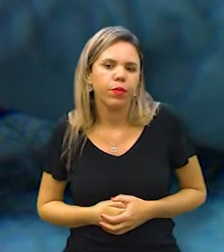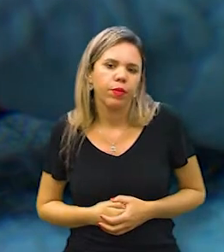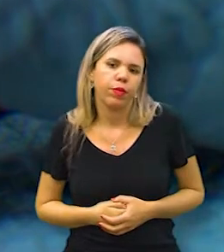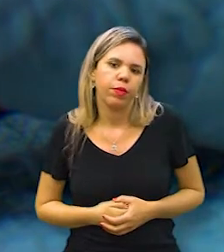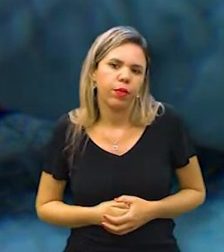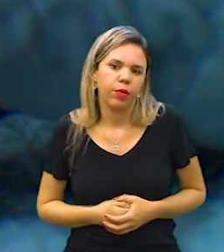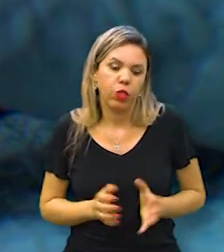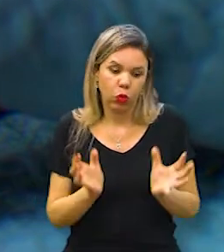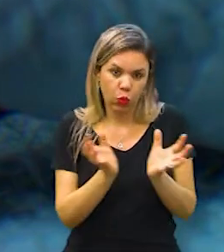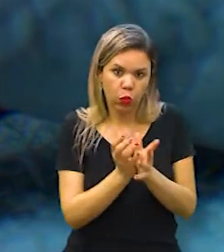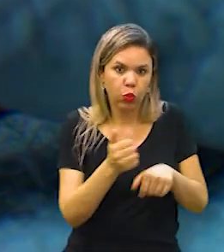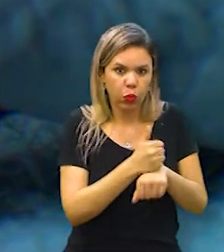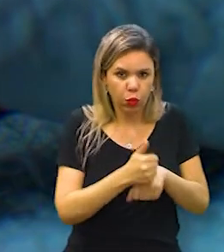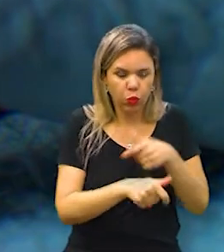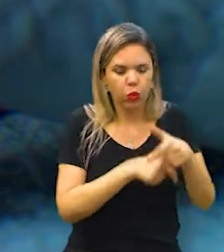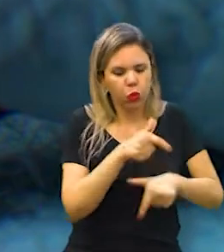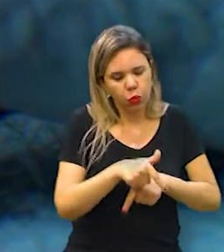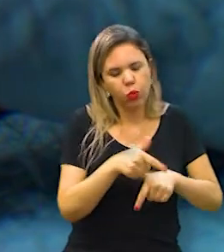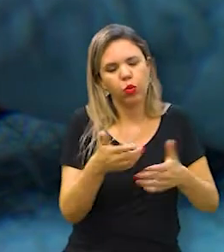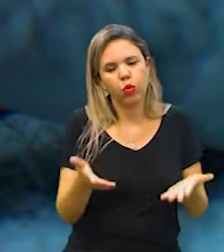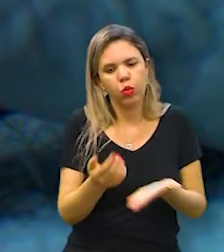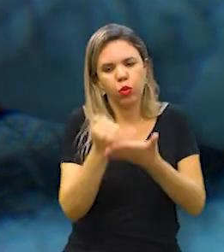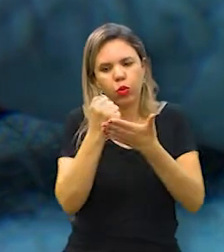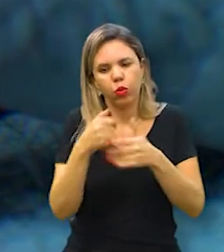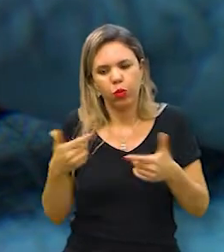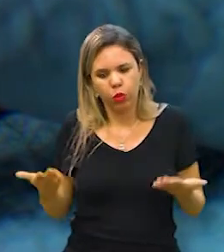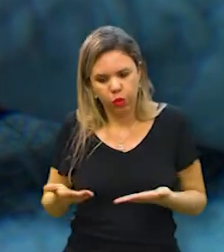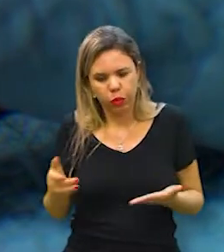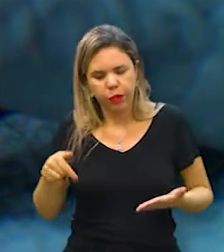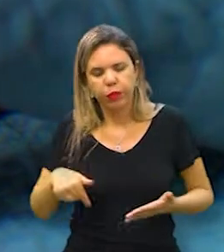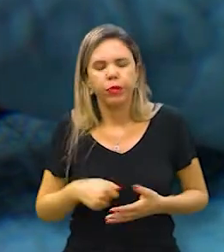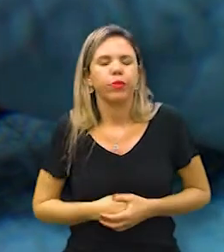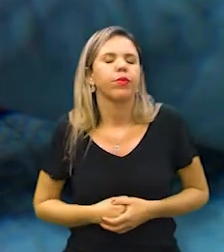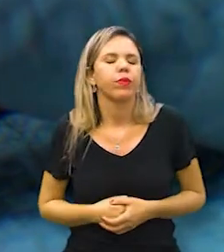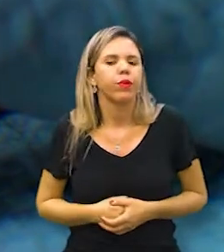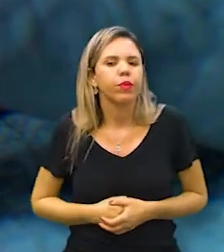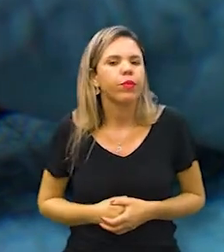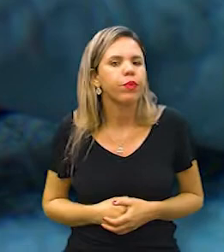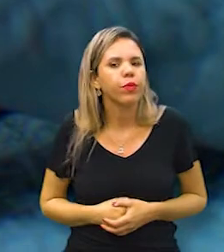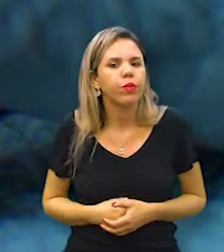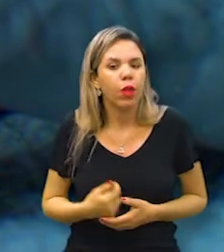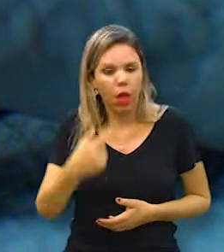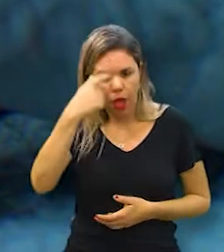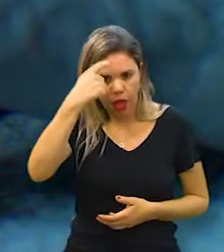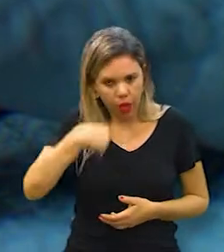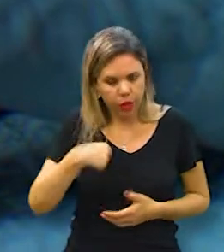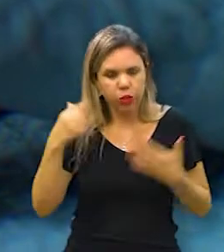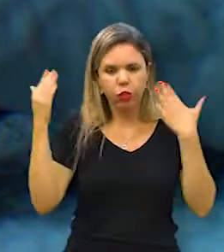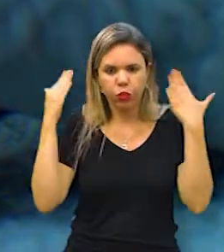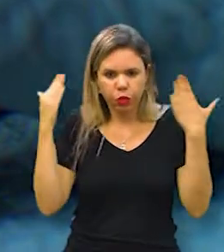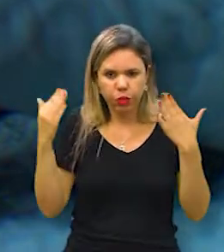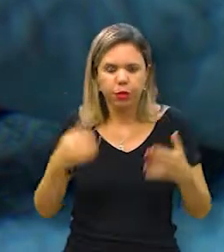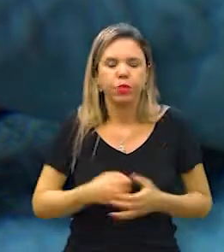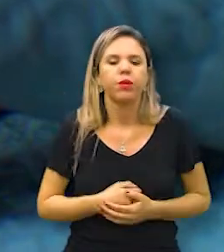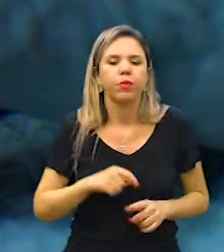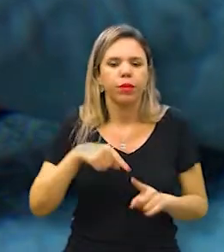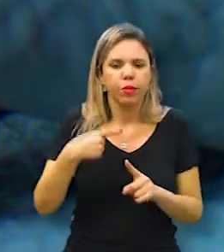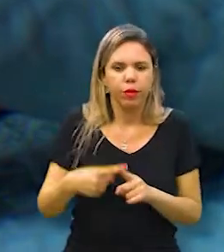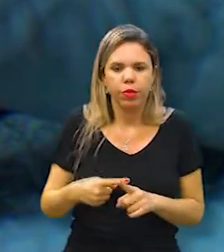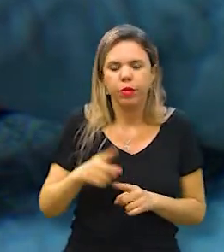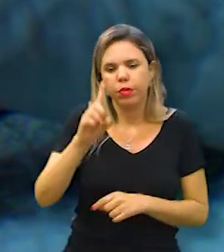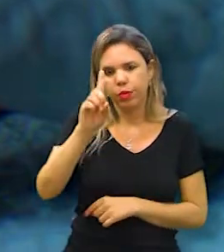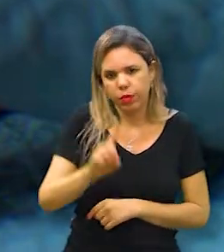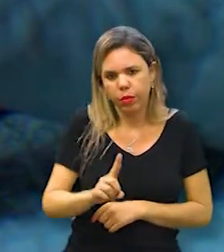com uma equipe que está trabalhando atualmente, sou eu que sou psicóloga, mas como